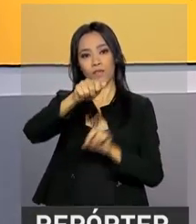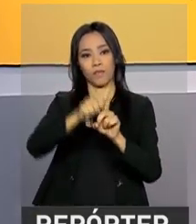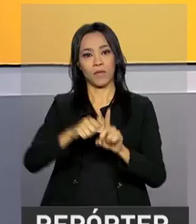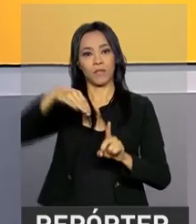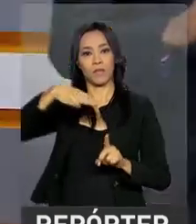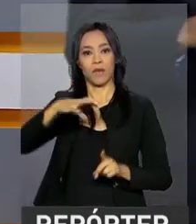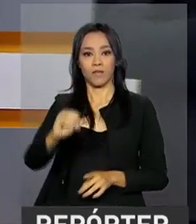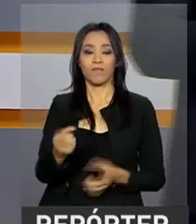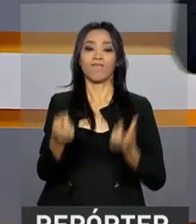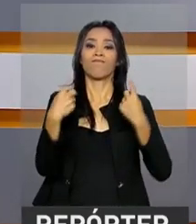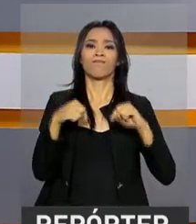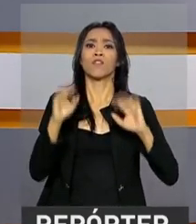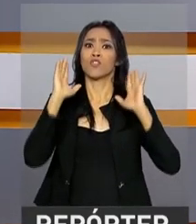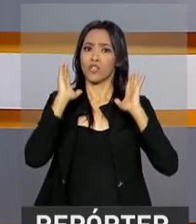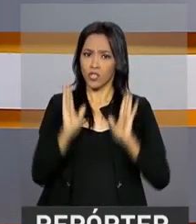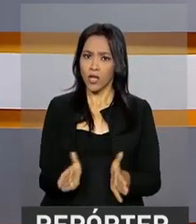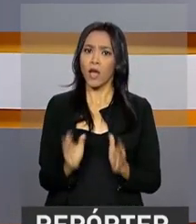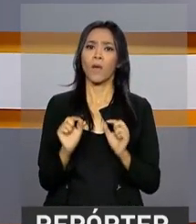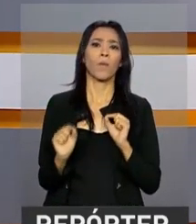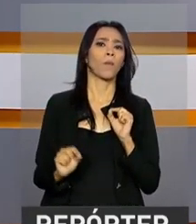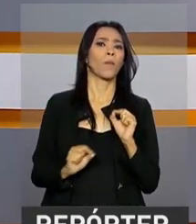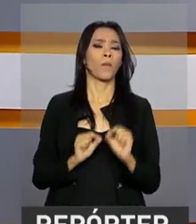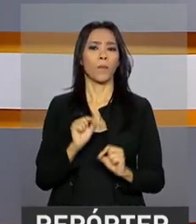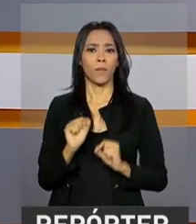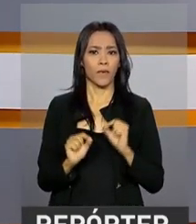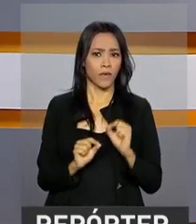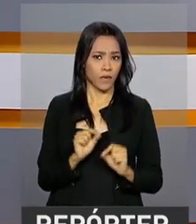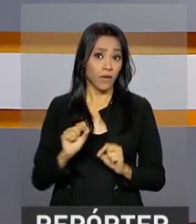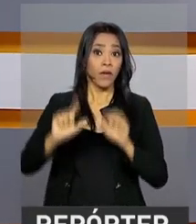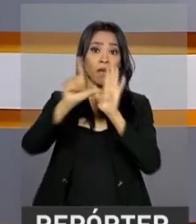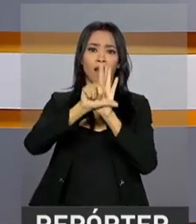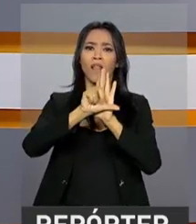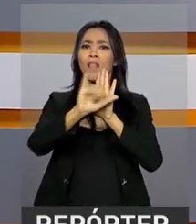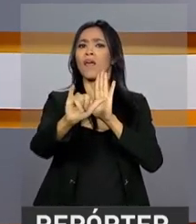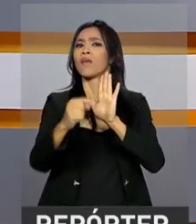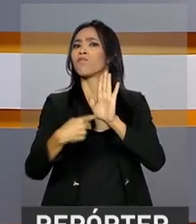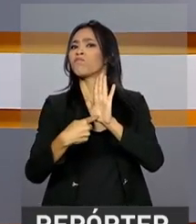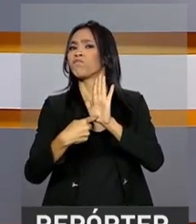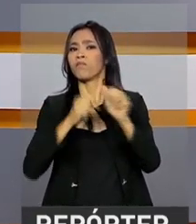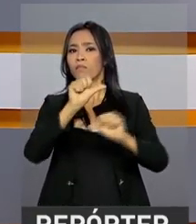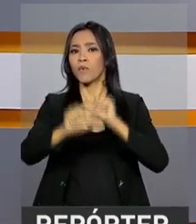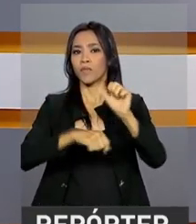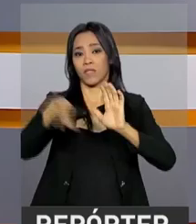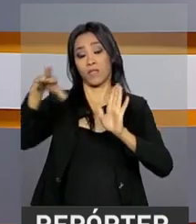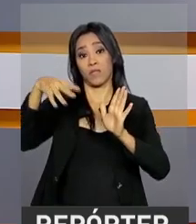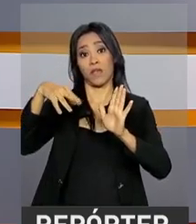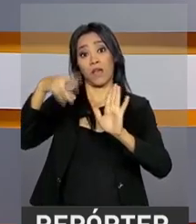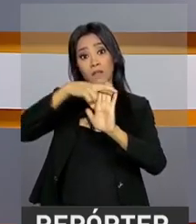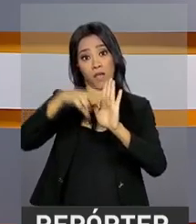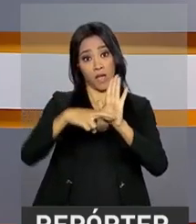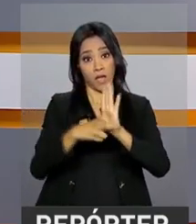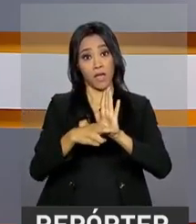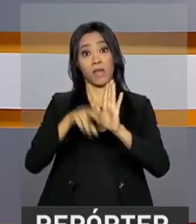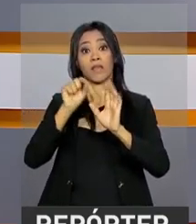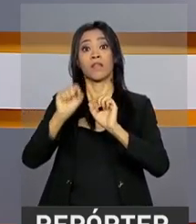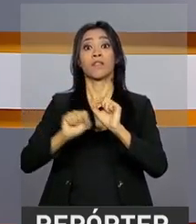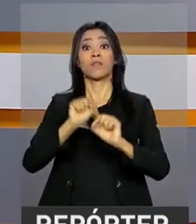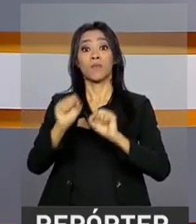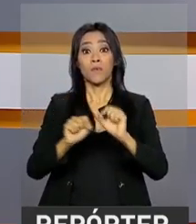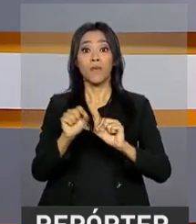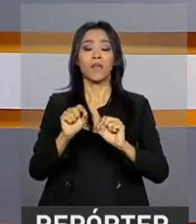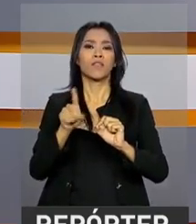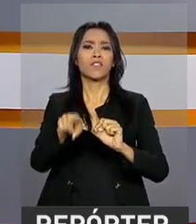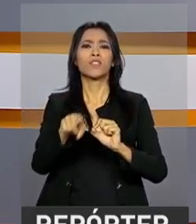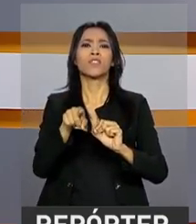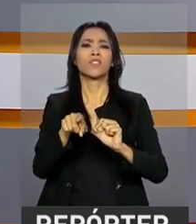de Março já estão valendo a já está valendo a lei que altera as regras dos processos de renovação dos